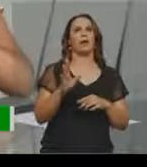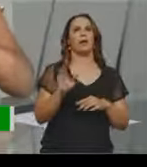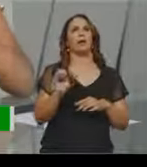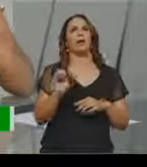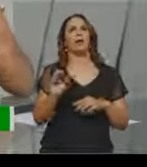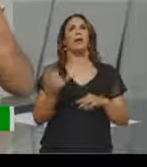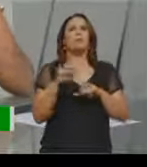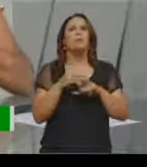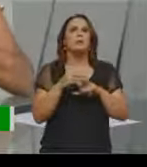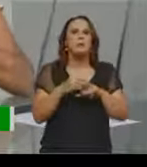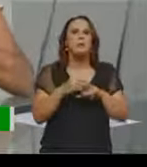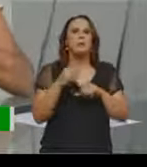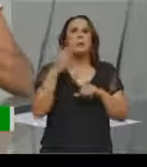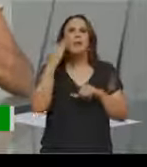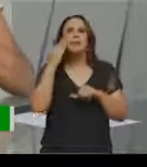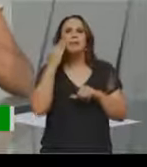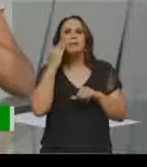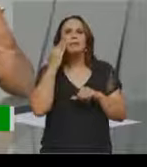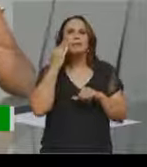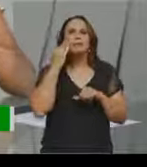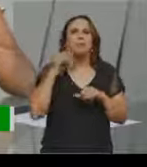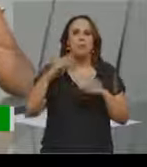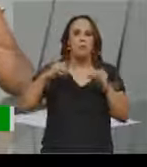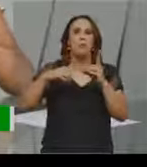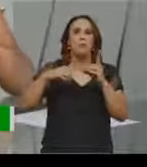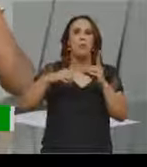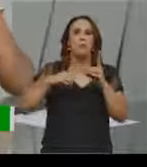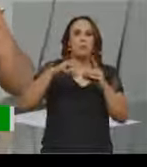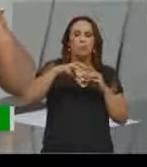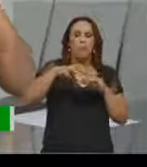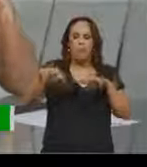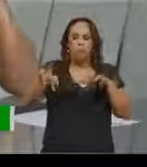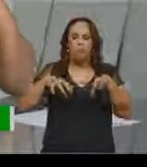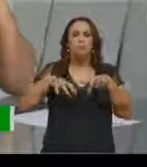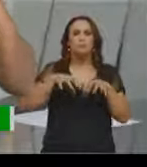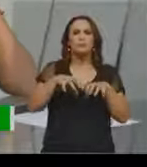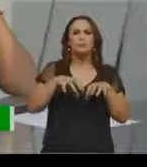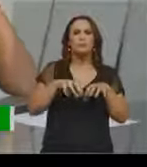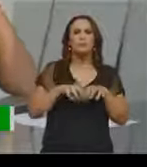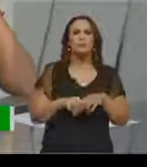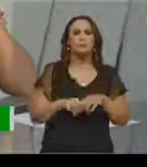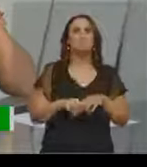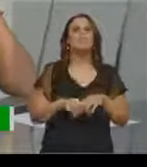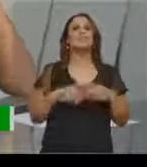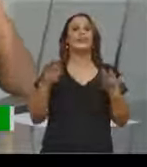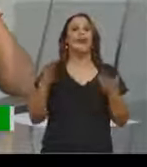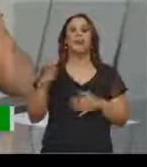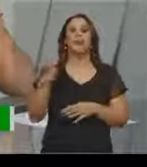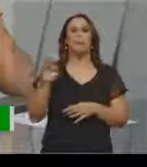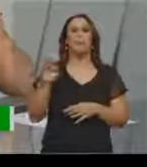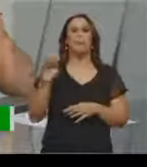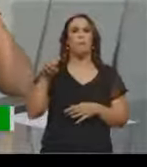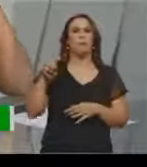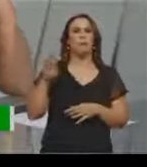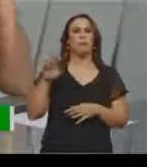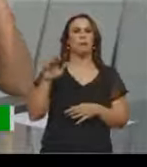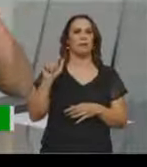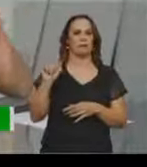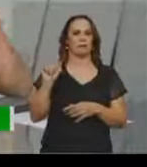moléculas. A geométrica, ela vai trabalhar exclusivamente na questão da posição ali, como eu falei, cis e trans,